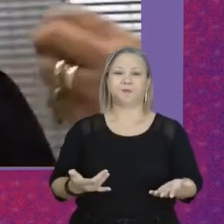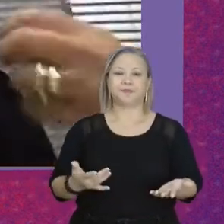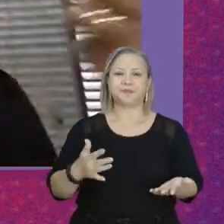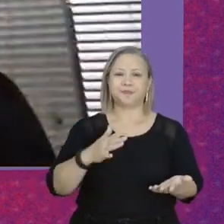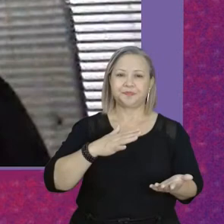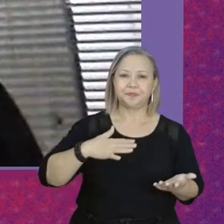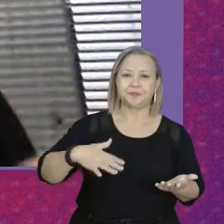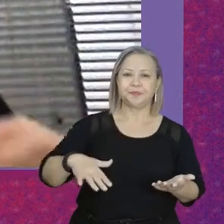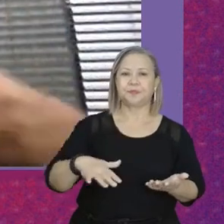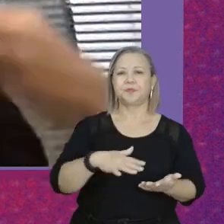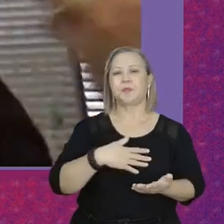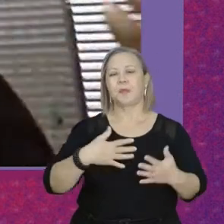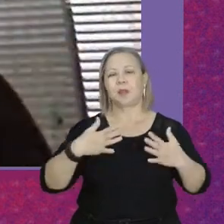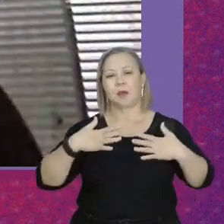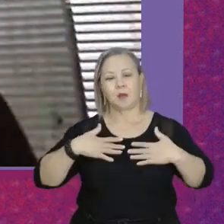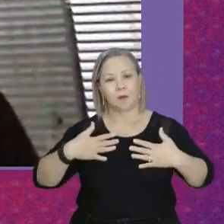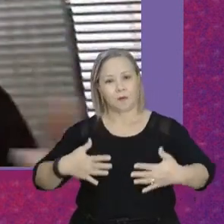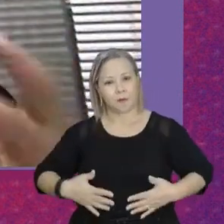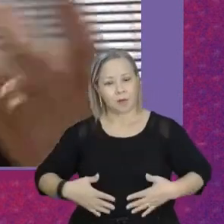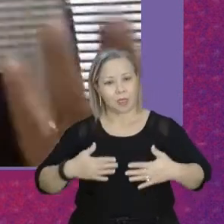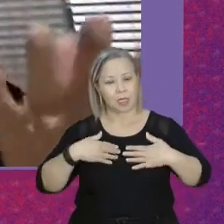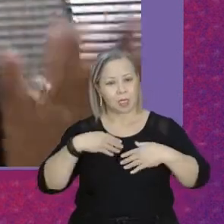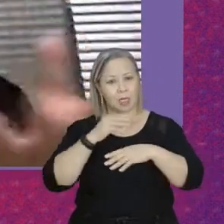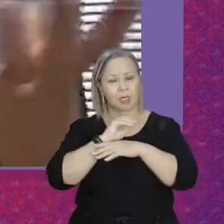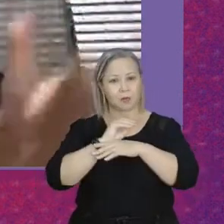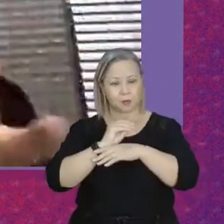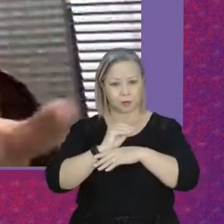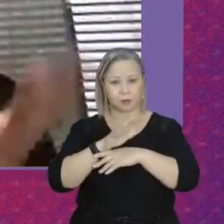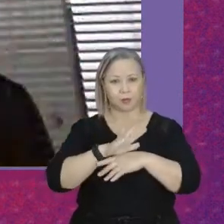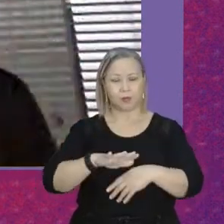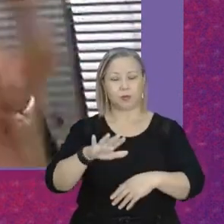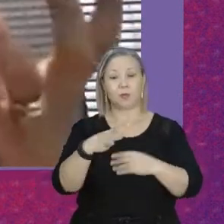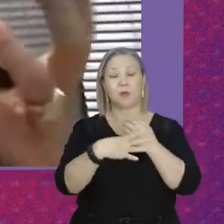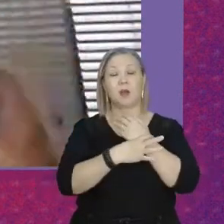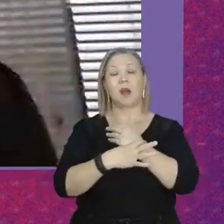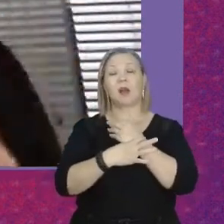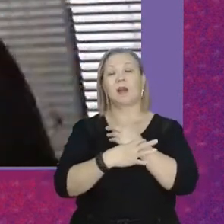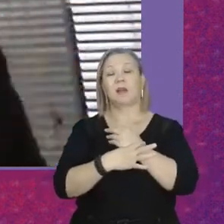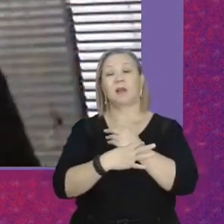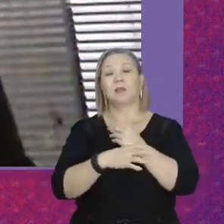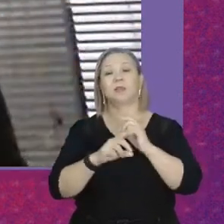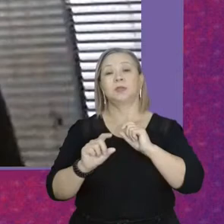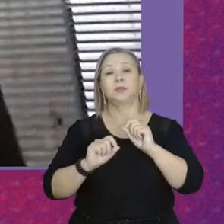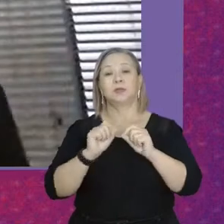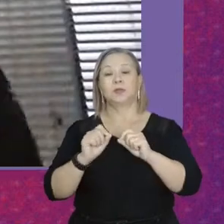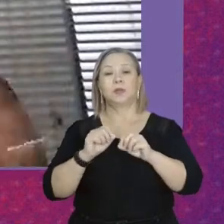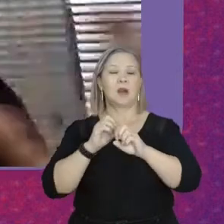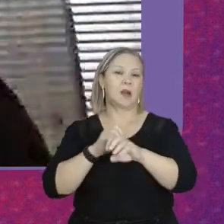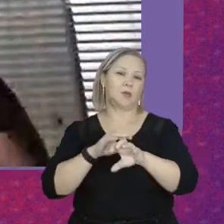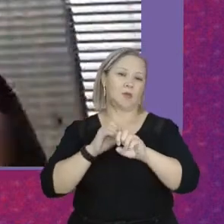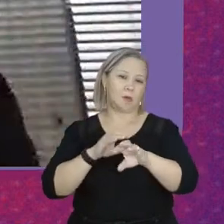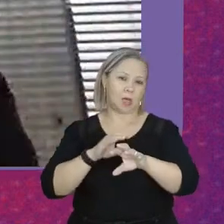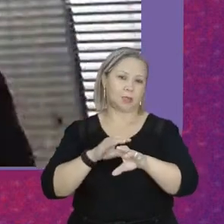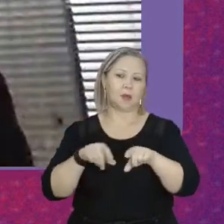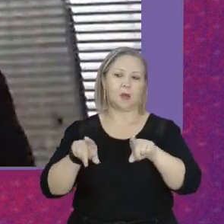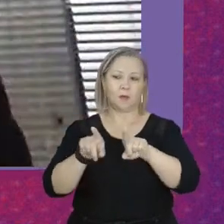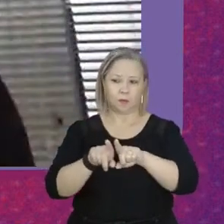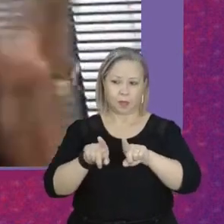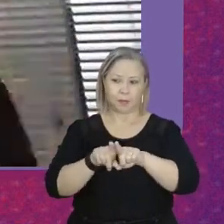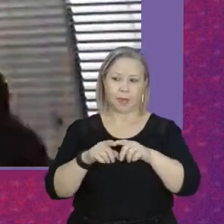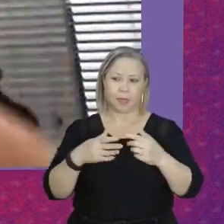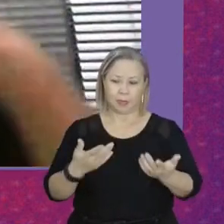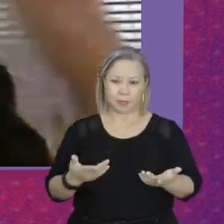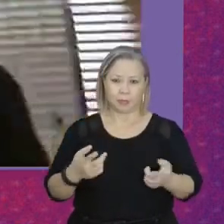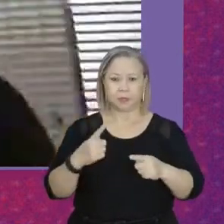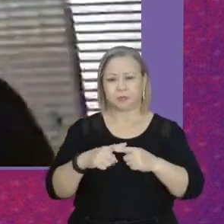com os cuidados físicos, né, fisiológicos, garante, por exemplo, uma educação também,